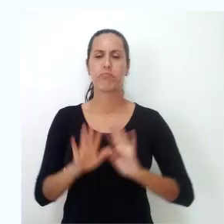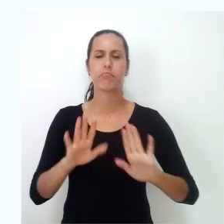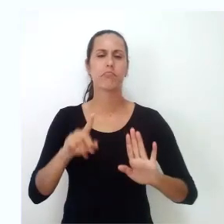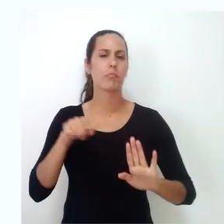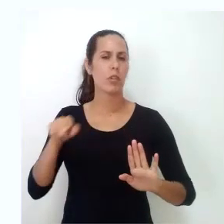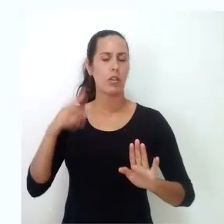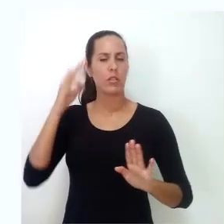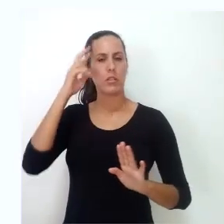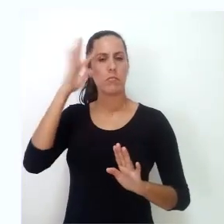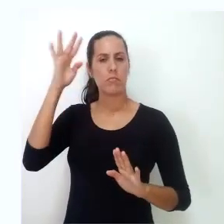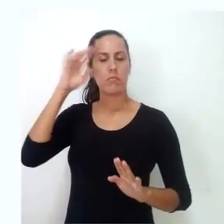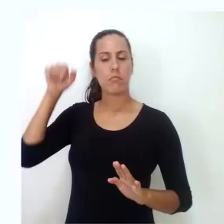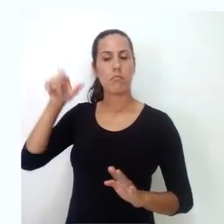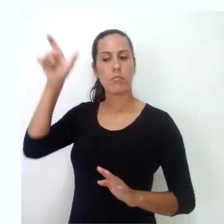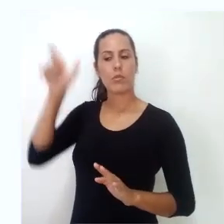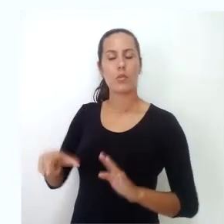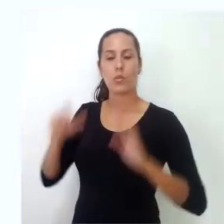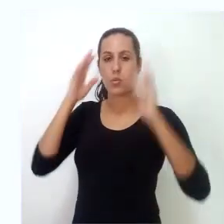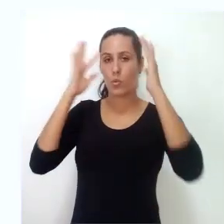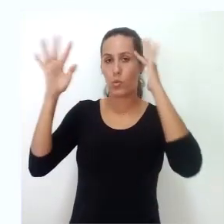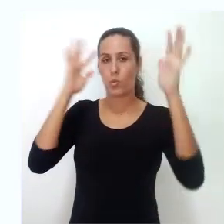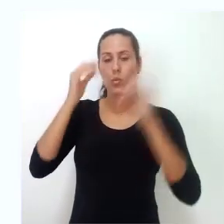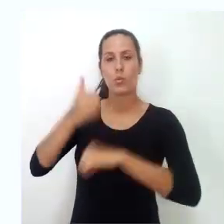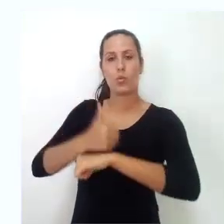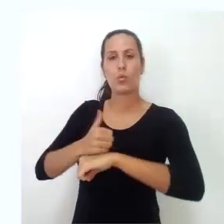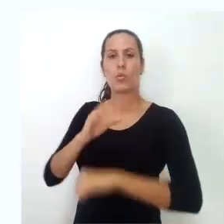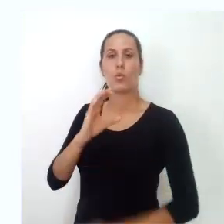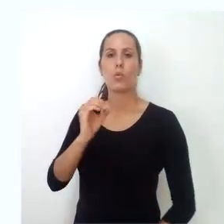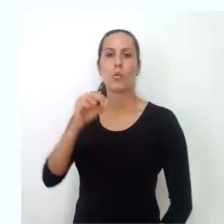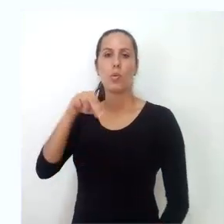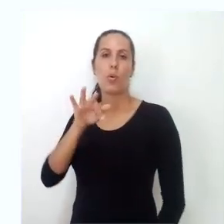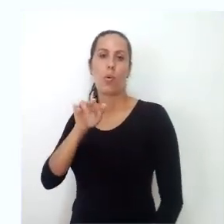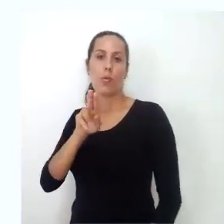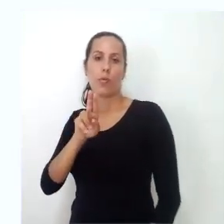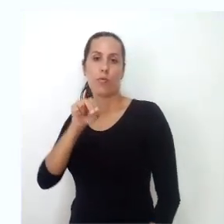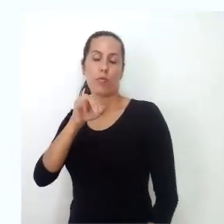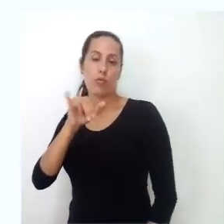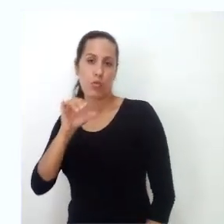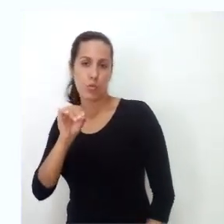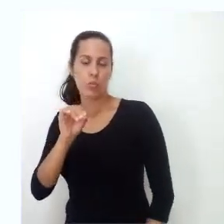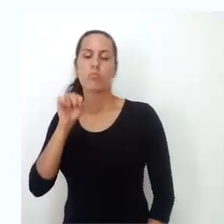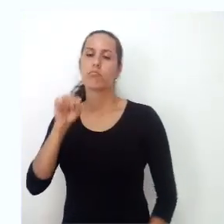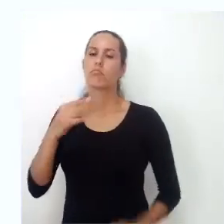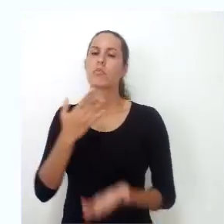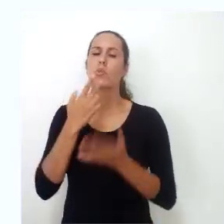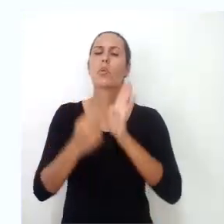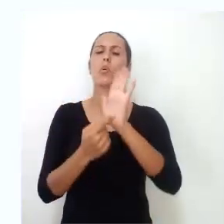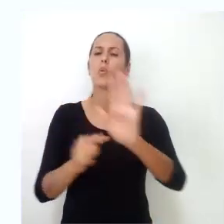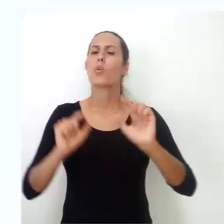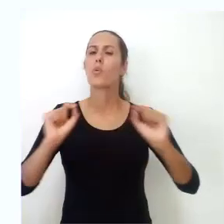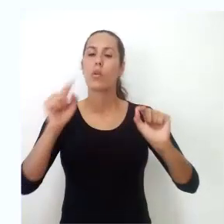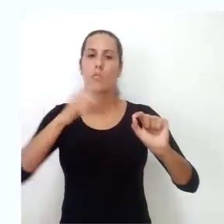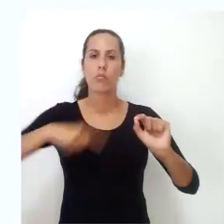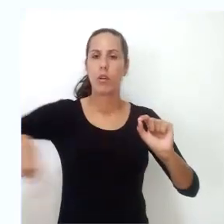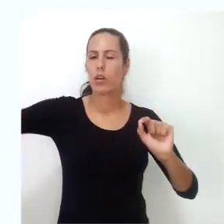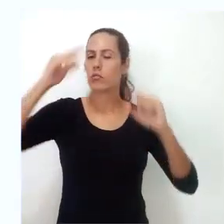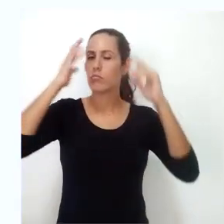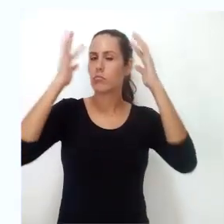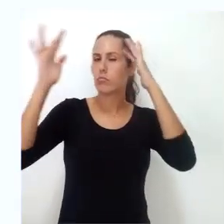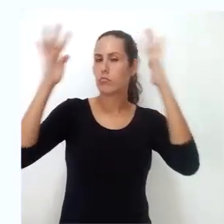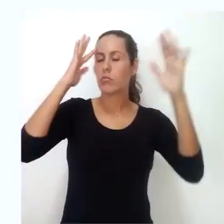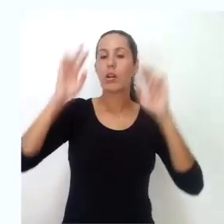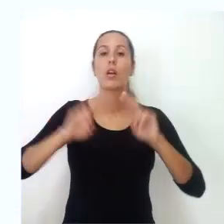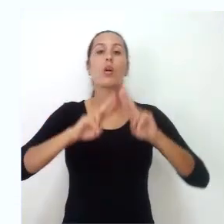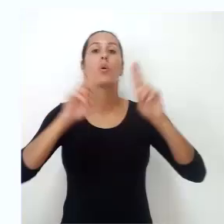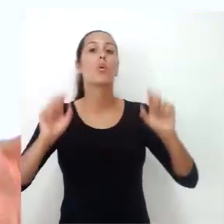esse pensamento de Confúcio, estou justamente mostrando a vocês, estudantes, fazendo refletir